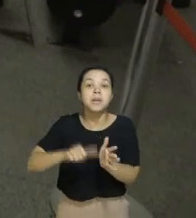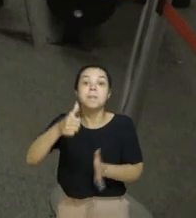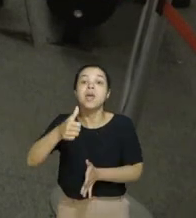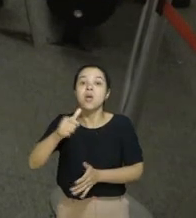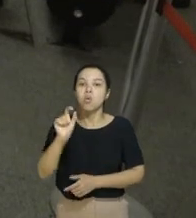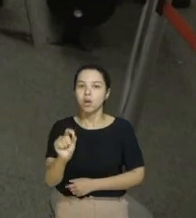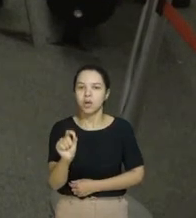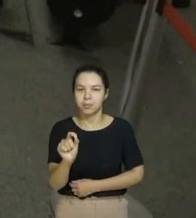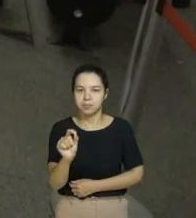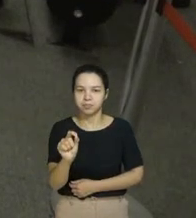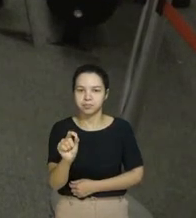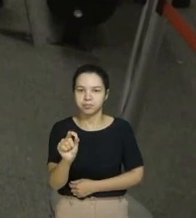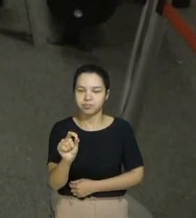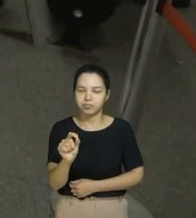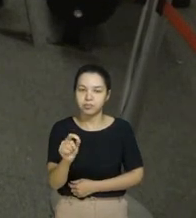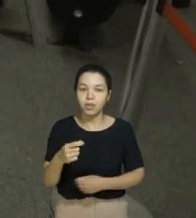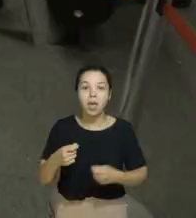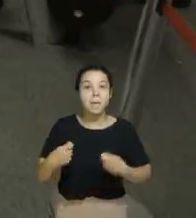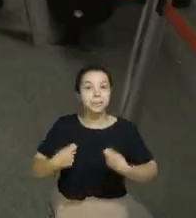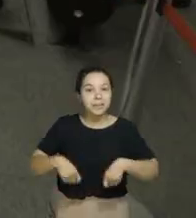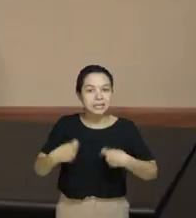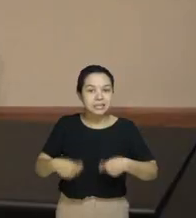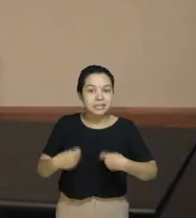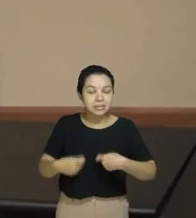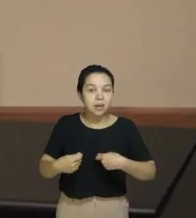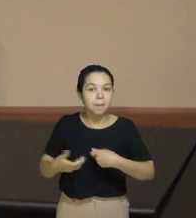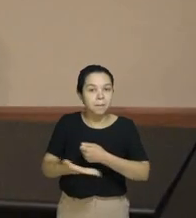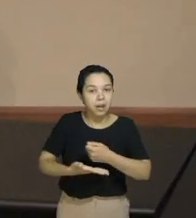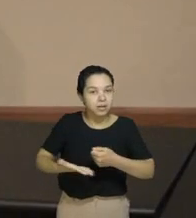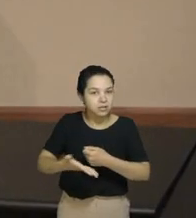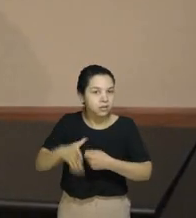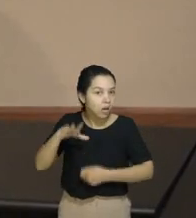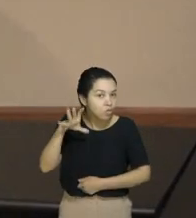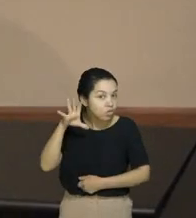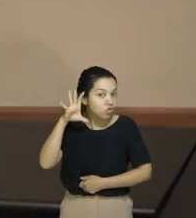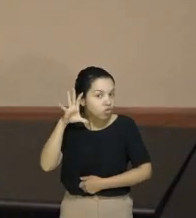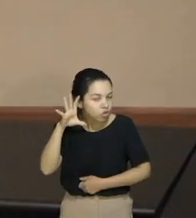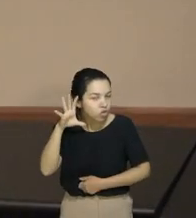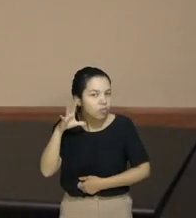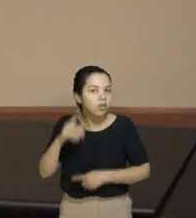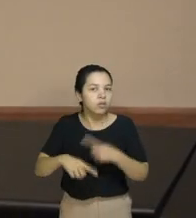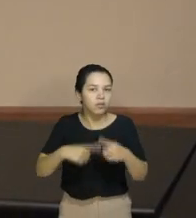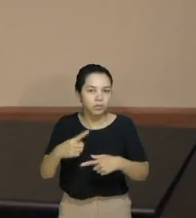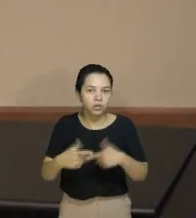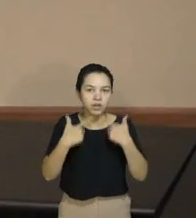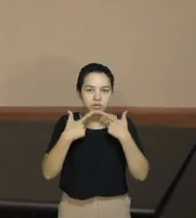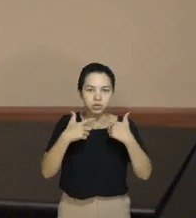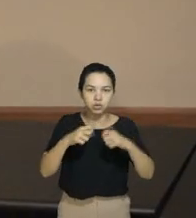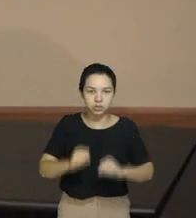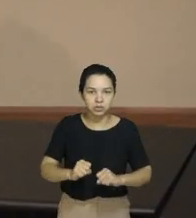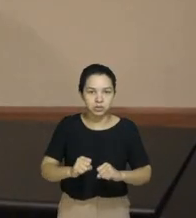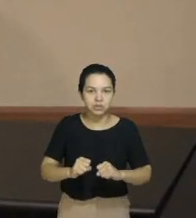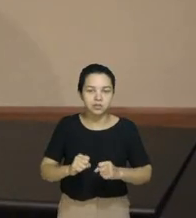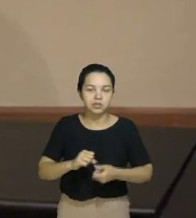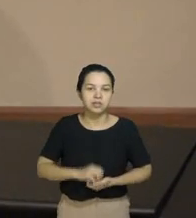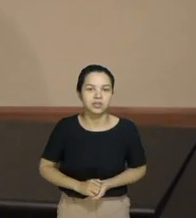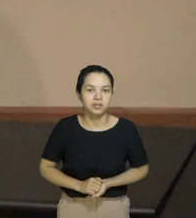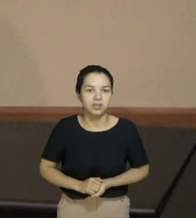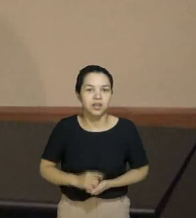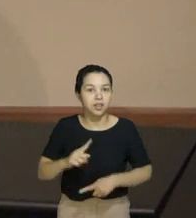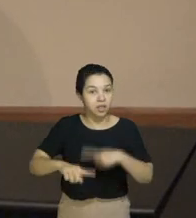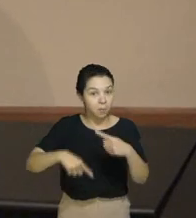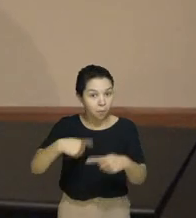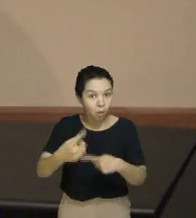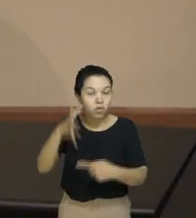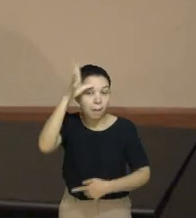Eu preciso ter uma boa base auditiva para constituir uma boa base linguística para, quando chegar o momento de aprender